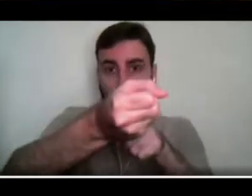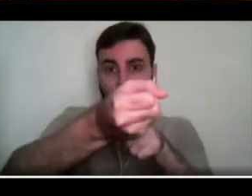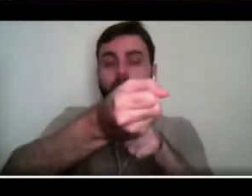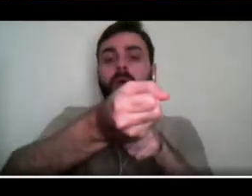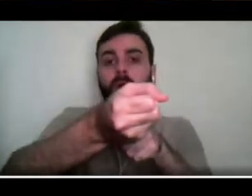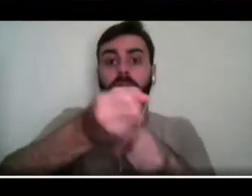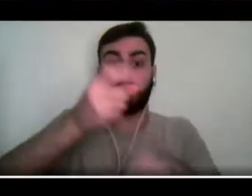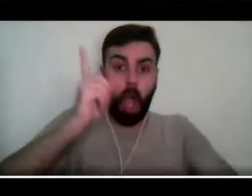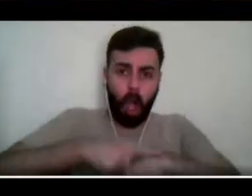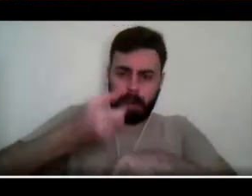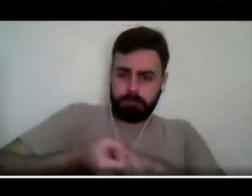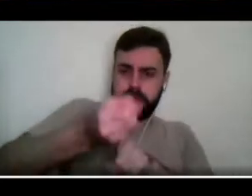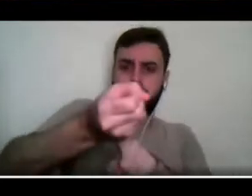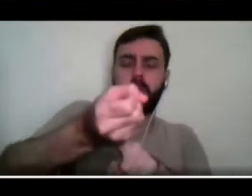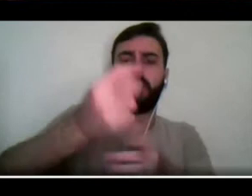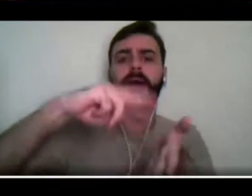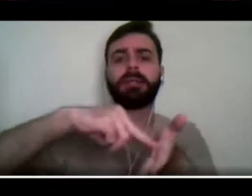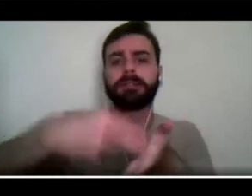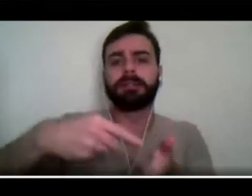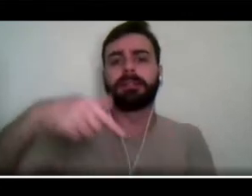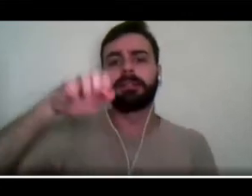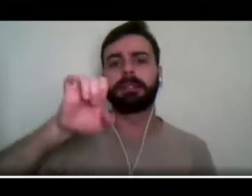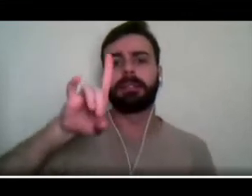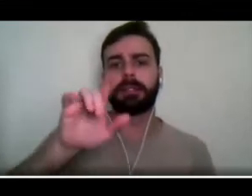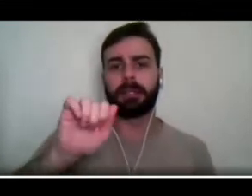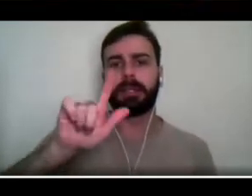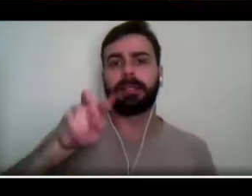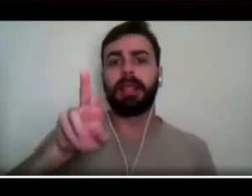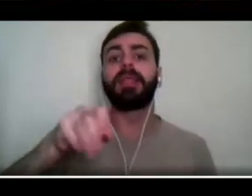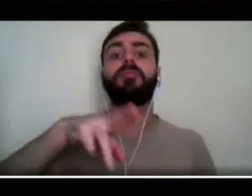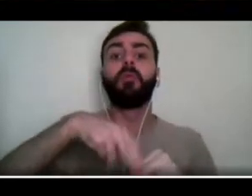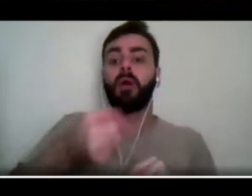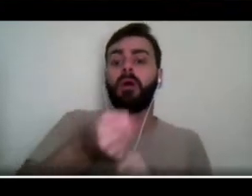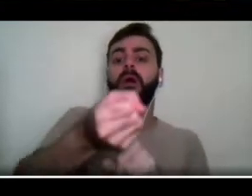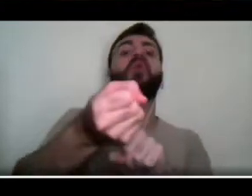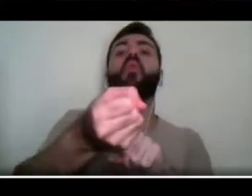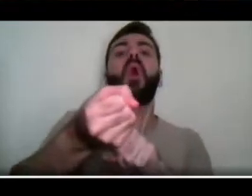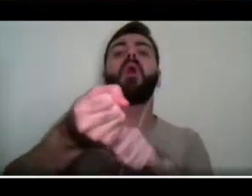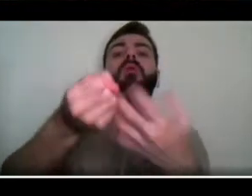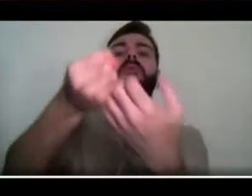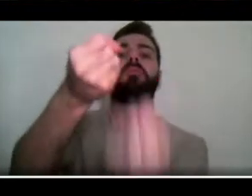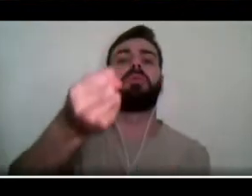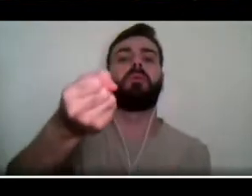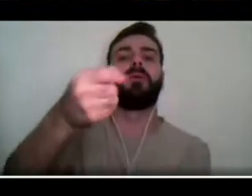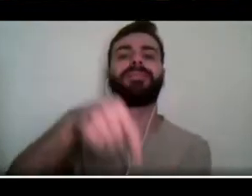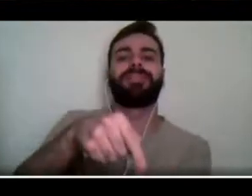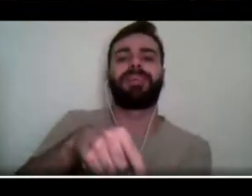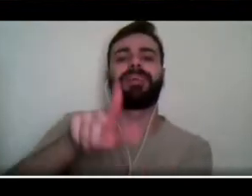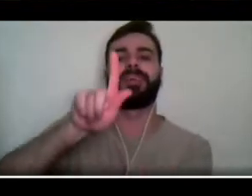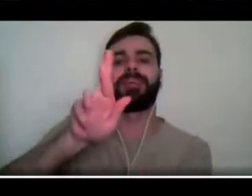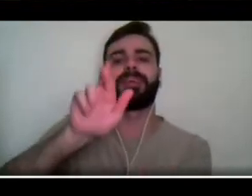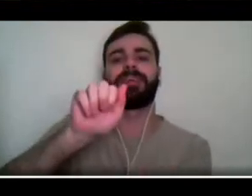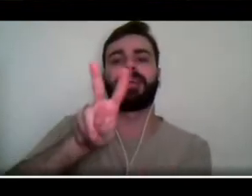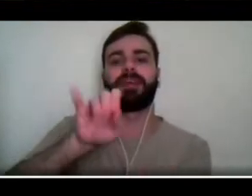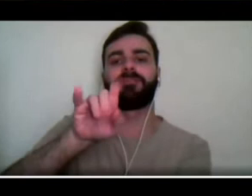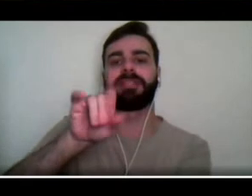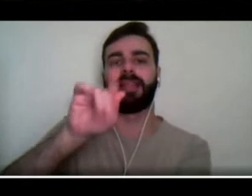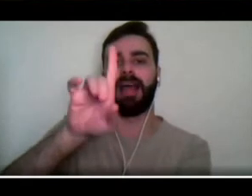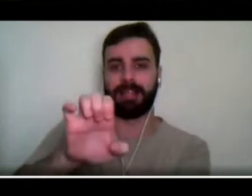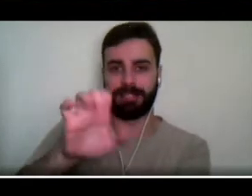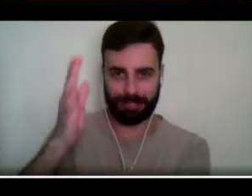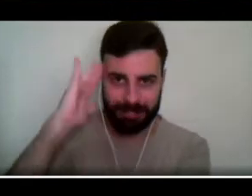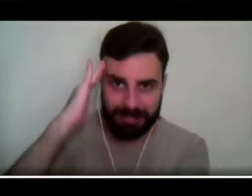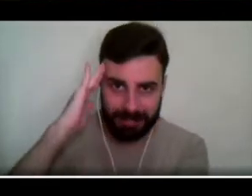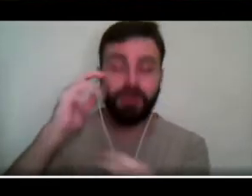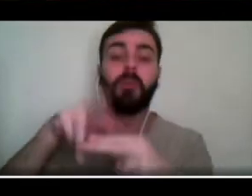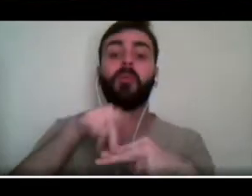outra força que atua sobre ela, entendeu? Então, o movimento de projétil que a gente está analisando aqui, a gente está fazendo as mesmas aproximações